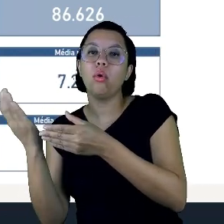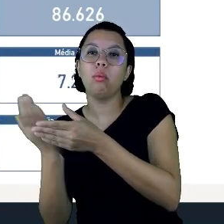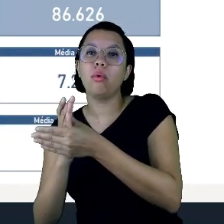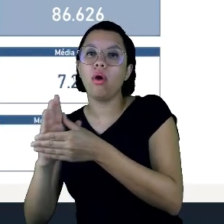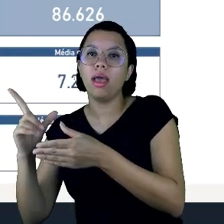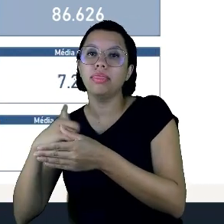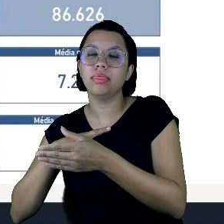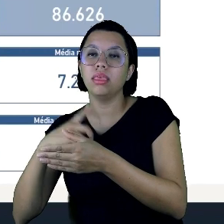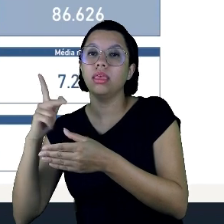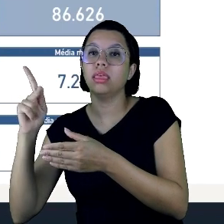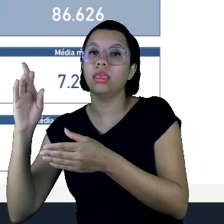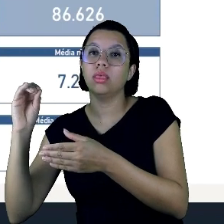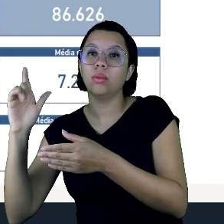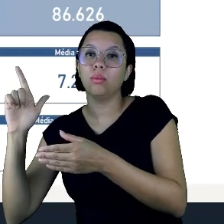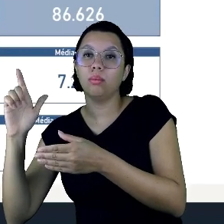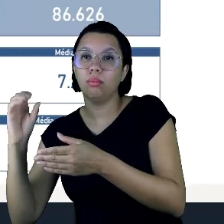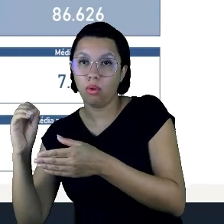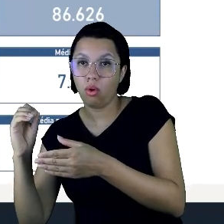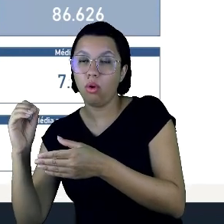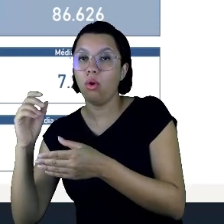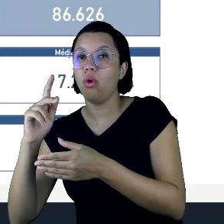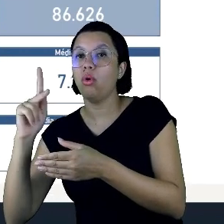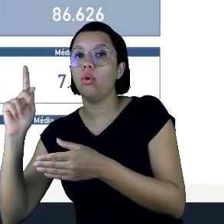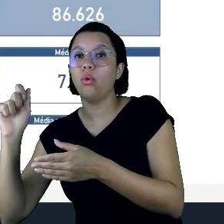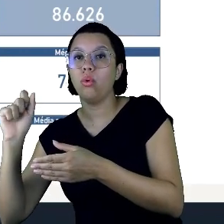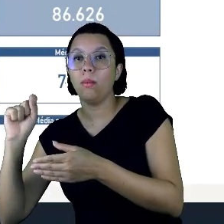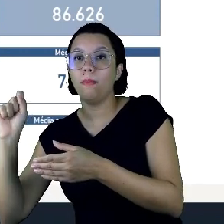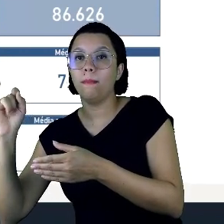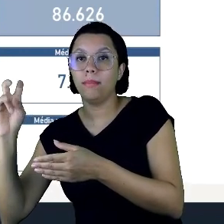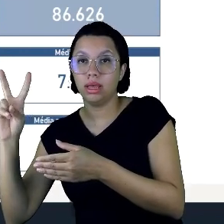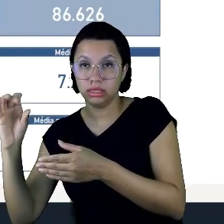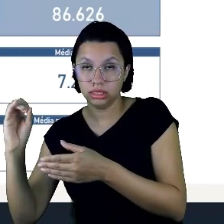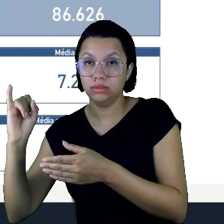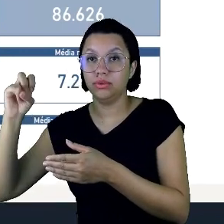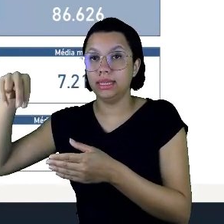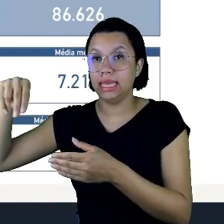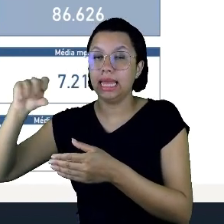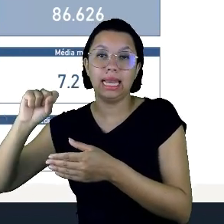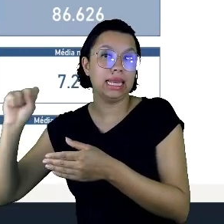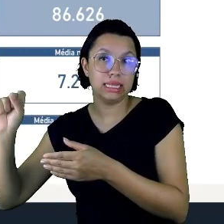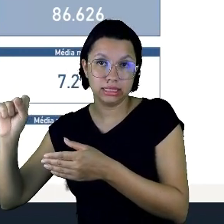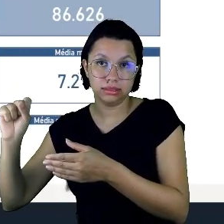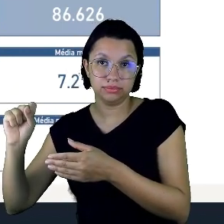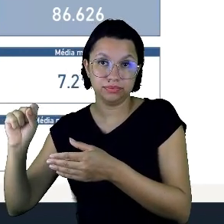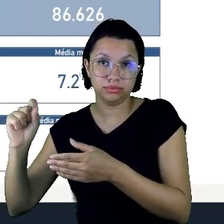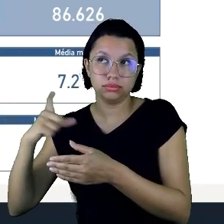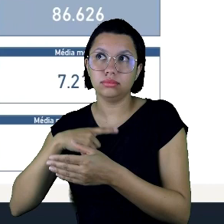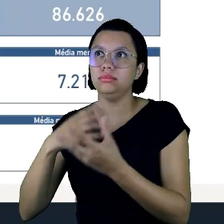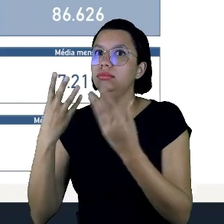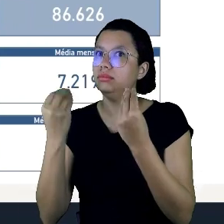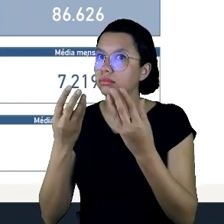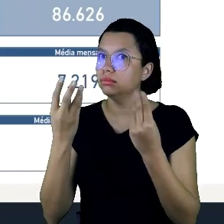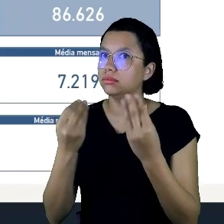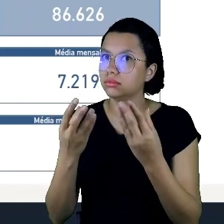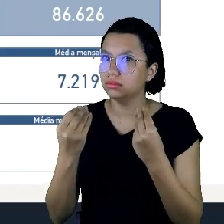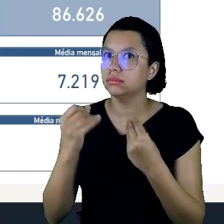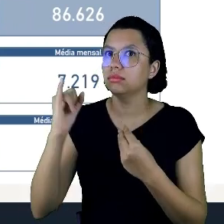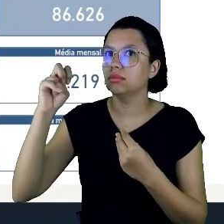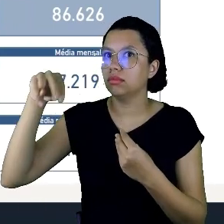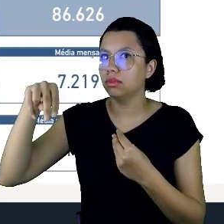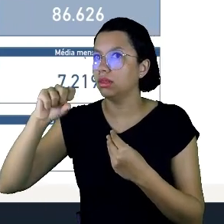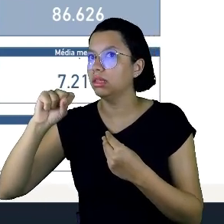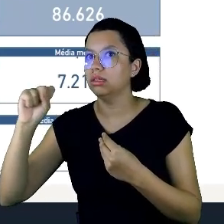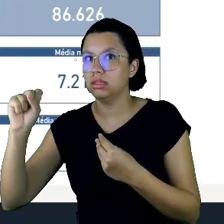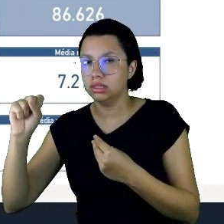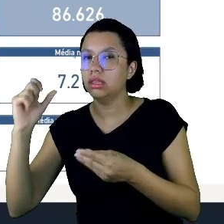eu quero quantos processos tem o polo passivo, o INSS.